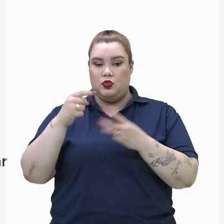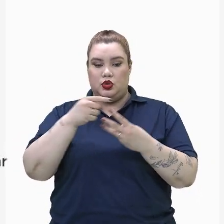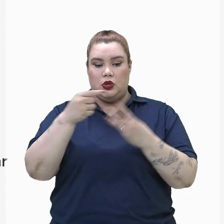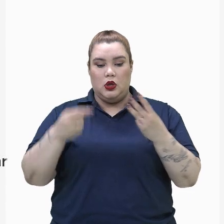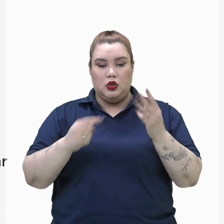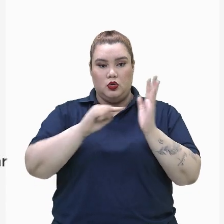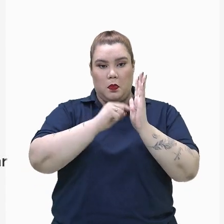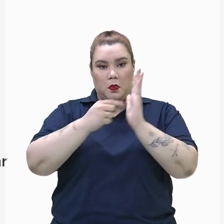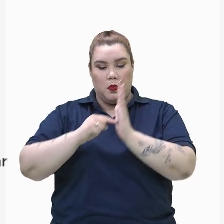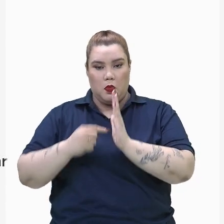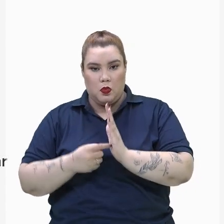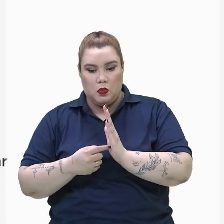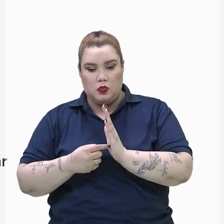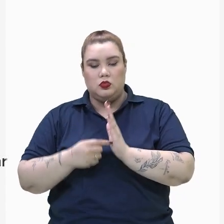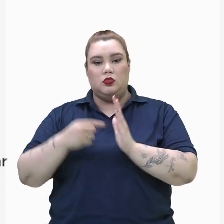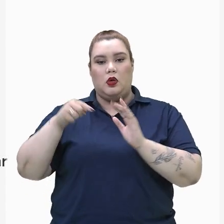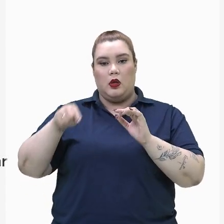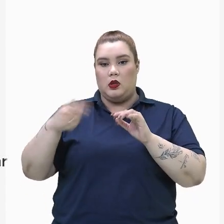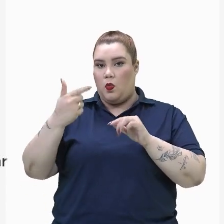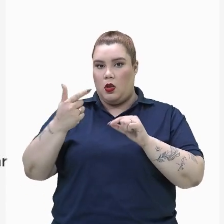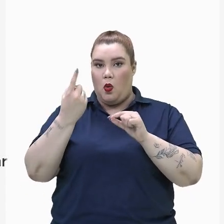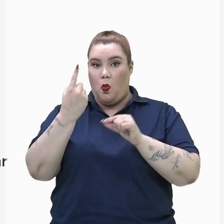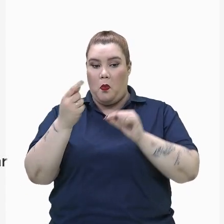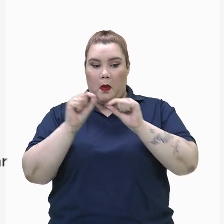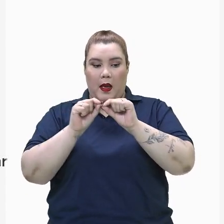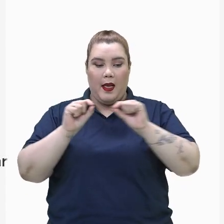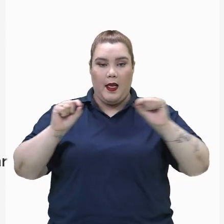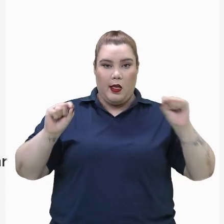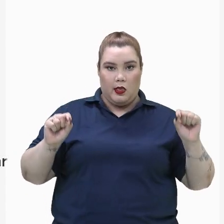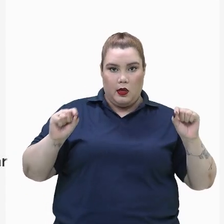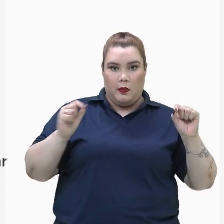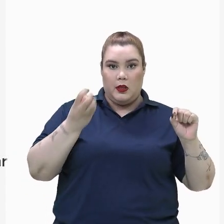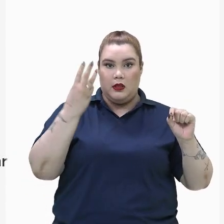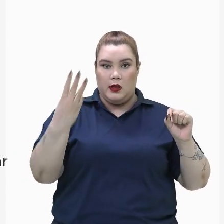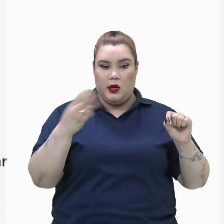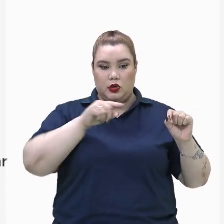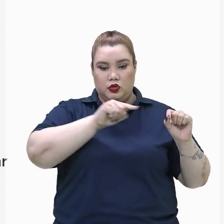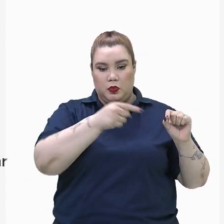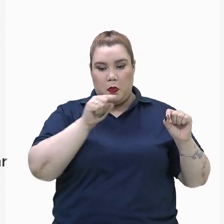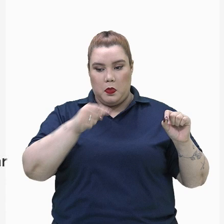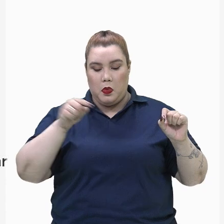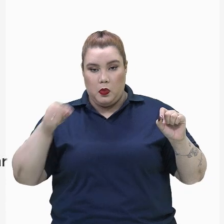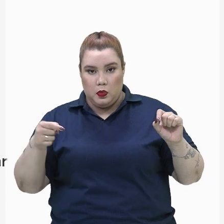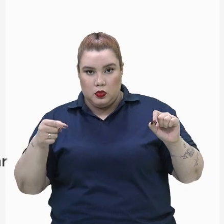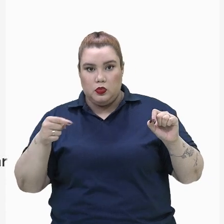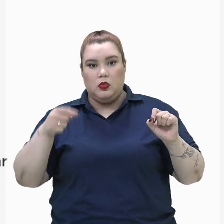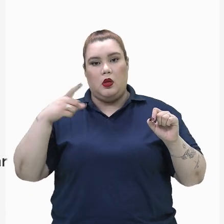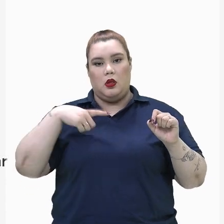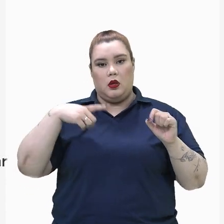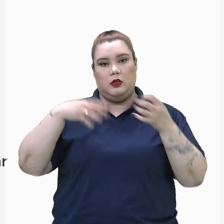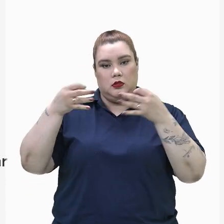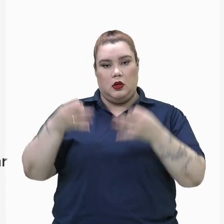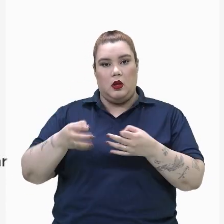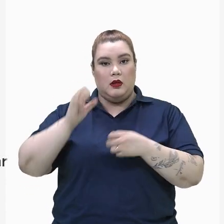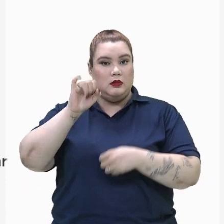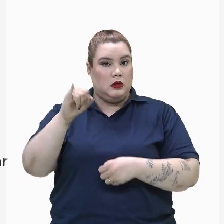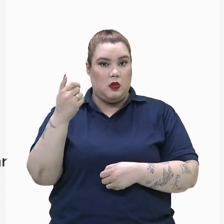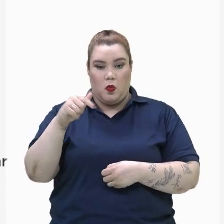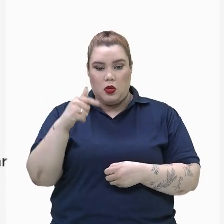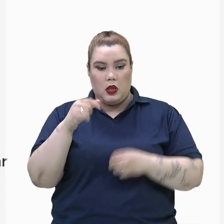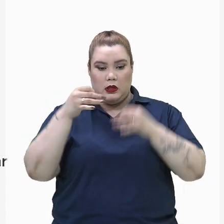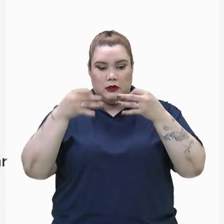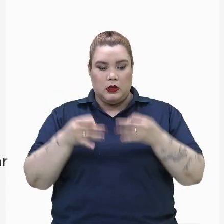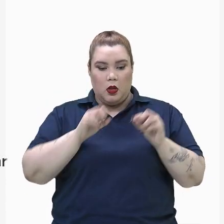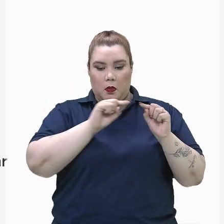eles formam uma área, aí sim eu vou poder calcular, tá? Nós temos uma fórmula que calcula a área para essa região de